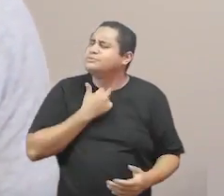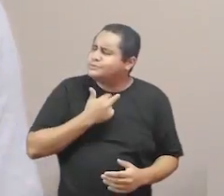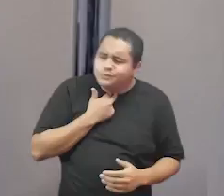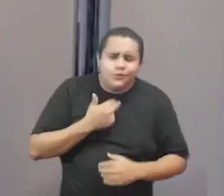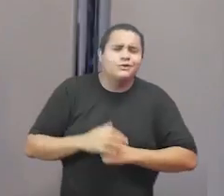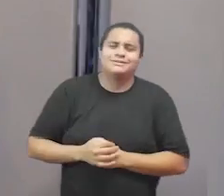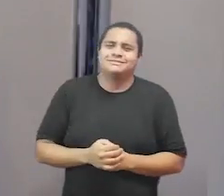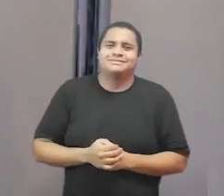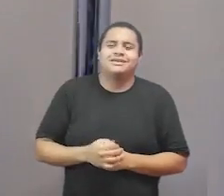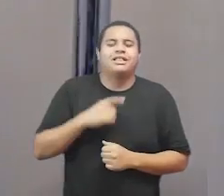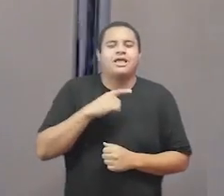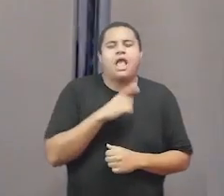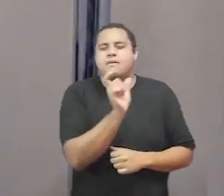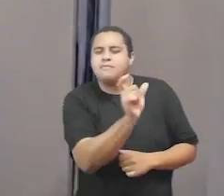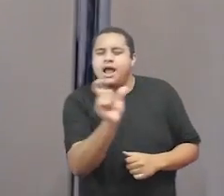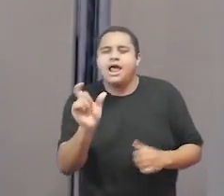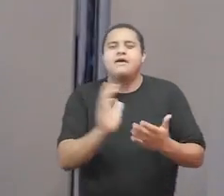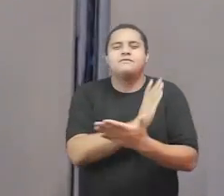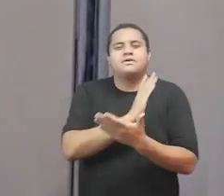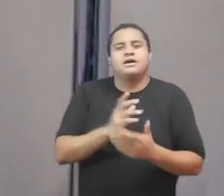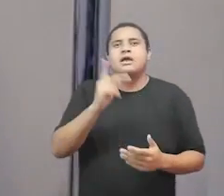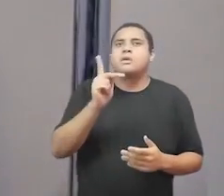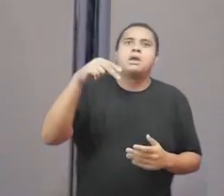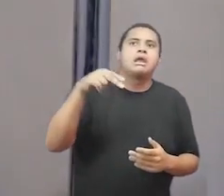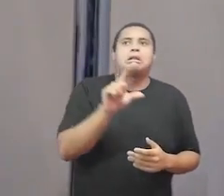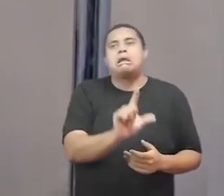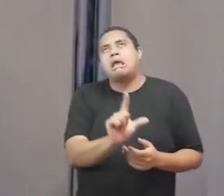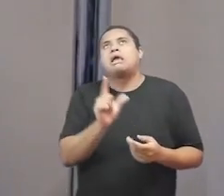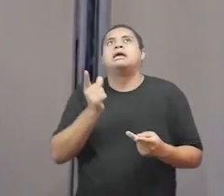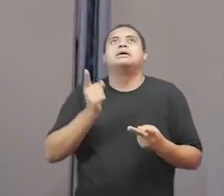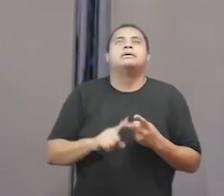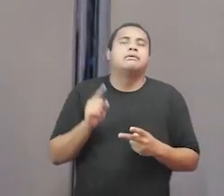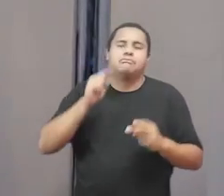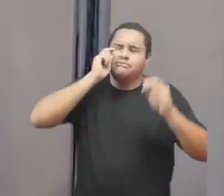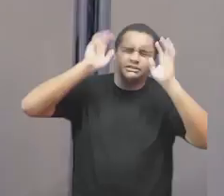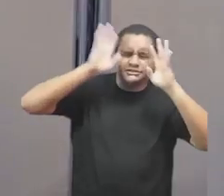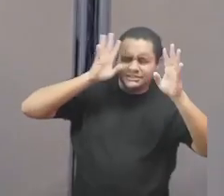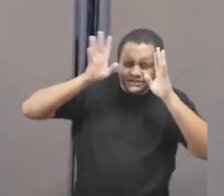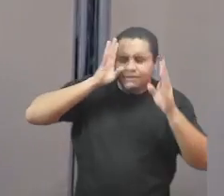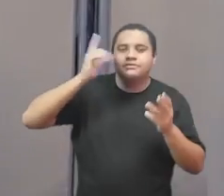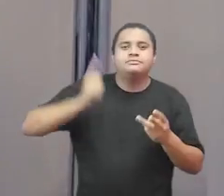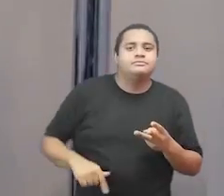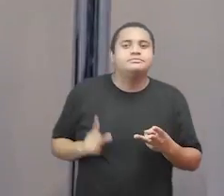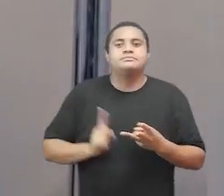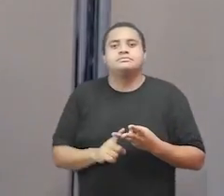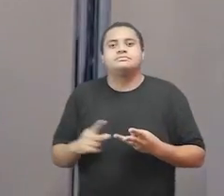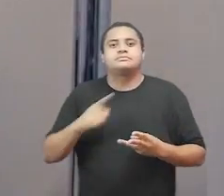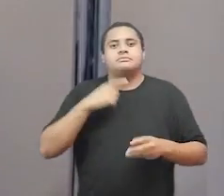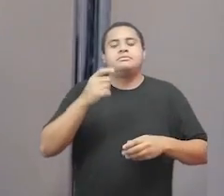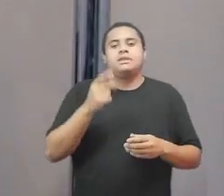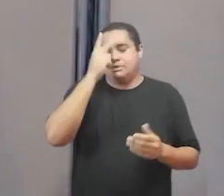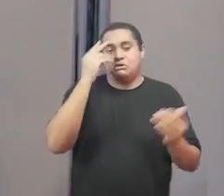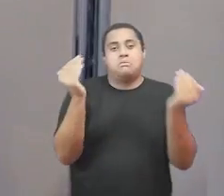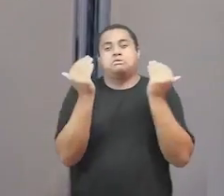Não pode, né? Tem um monte de palavra que sofre preconceito. PNL, ah, eu falei PNL, é meditação. Tem